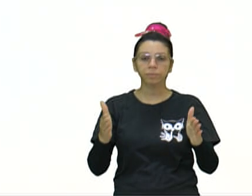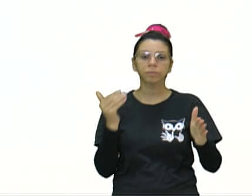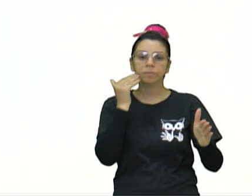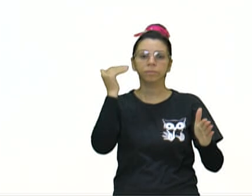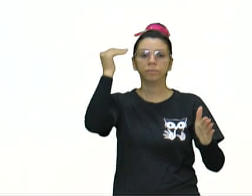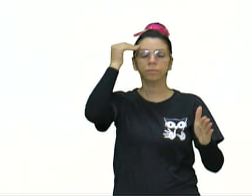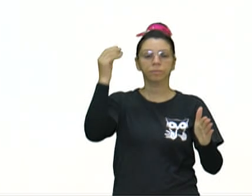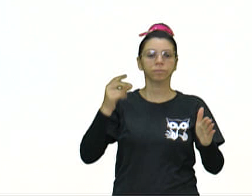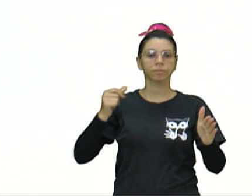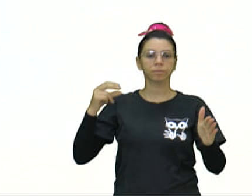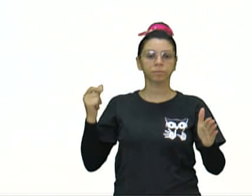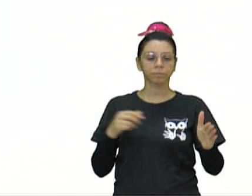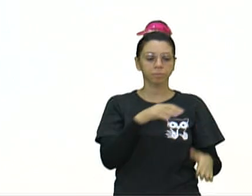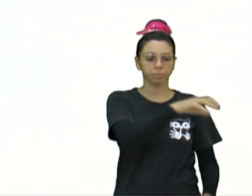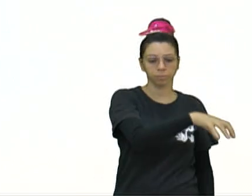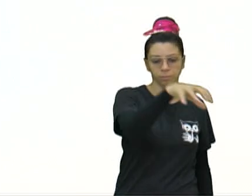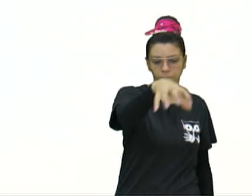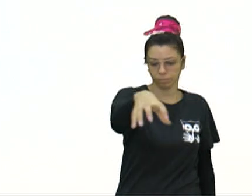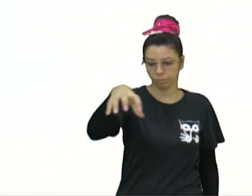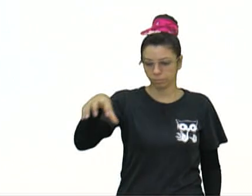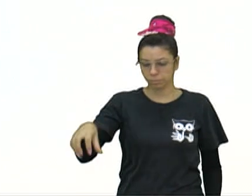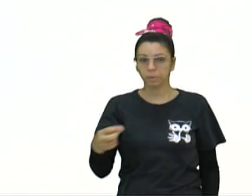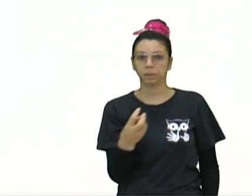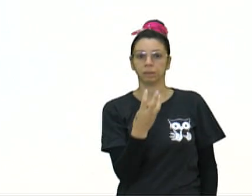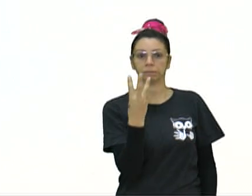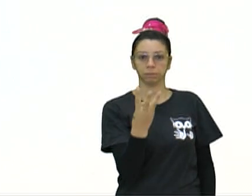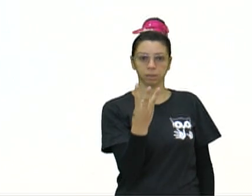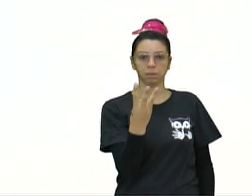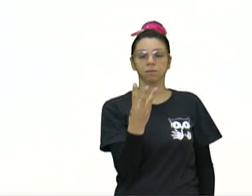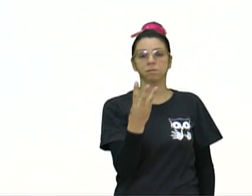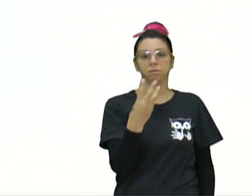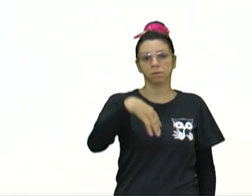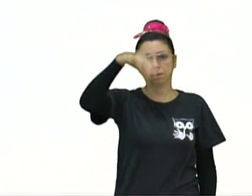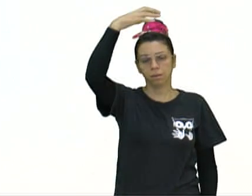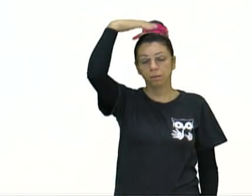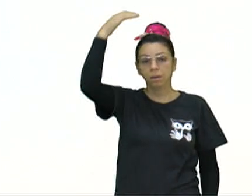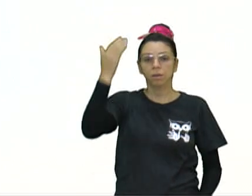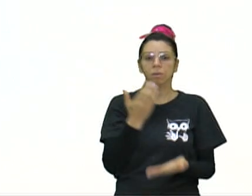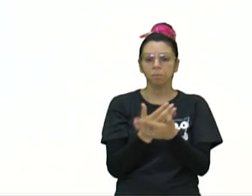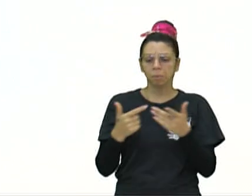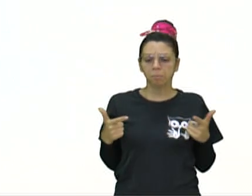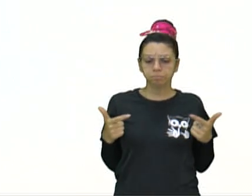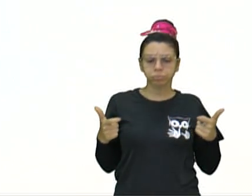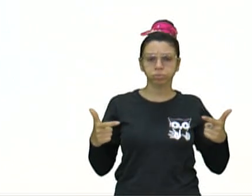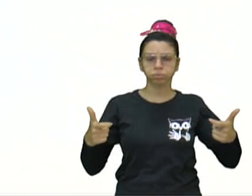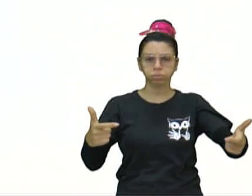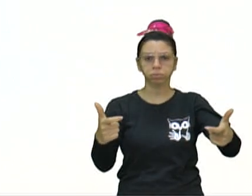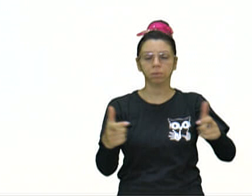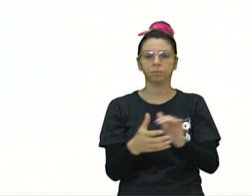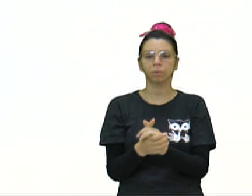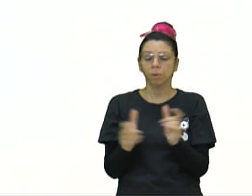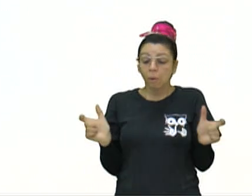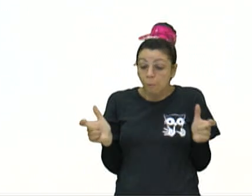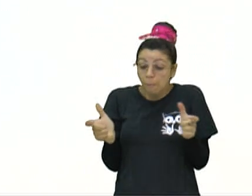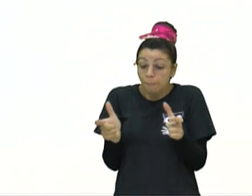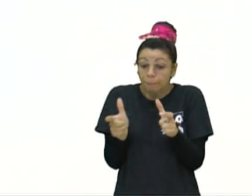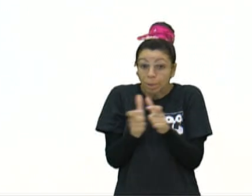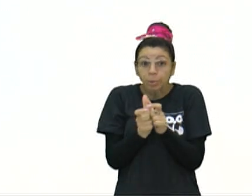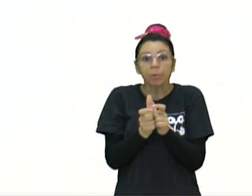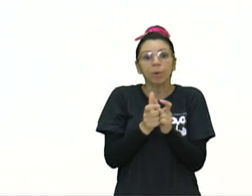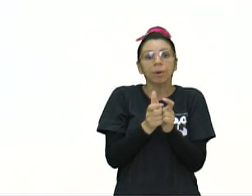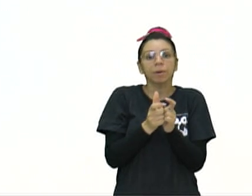era dividida em 3 reinos que frequentemente entravam em guerra, qual era o menor reino e que